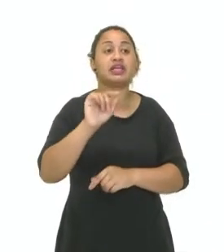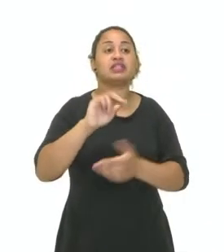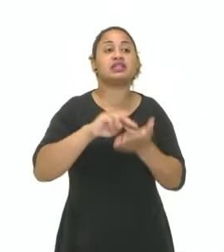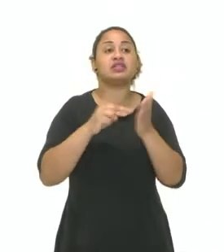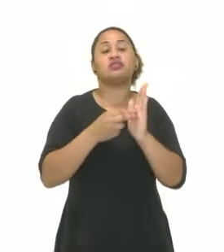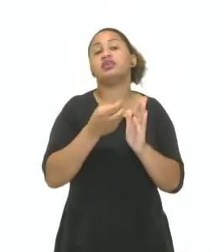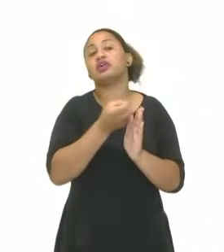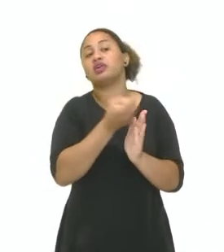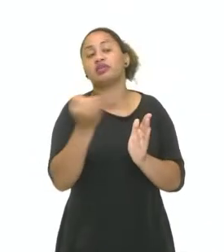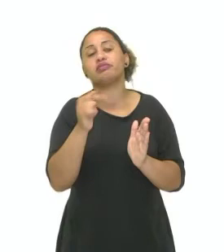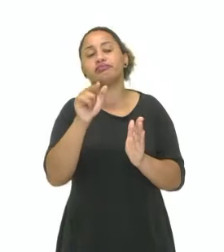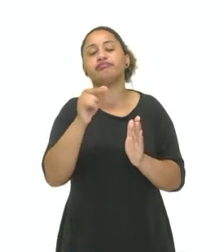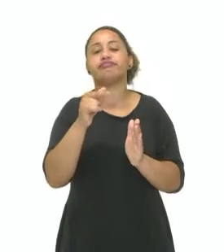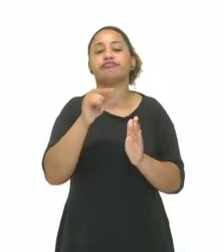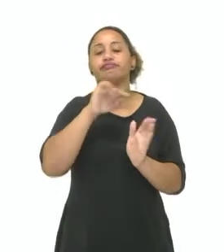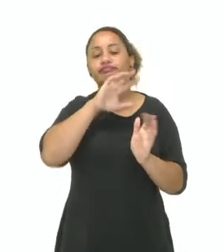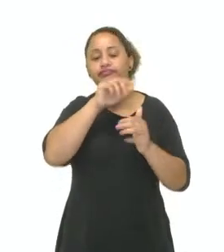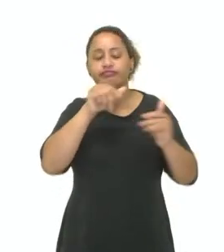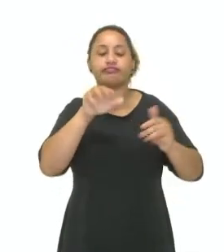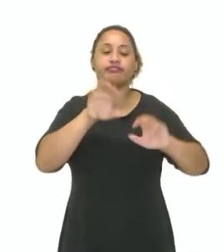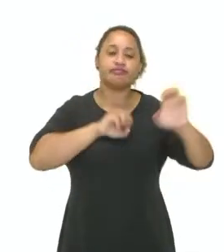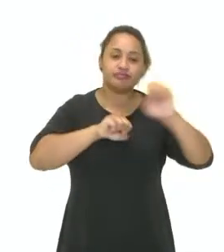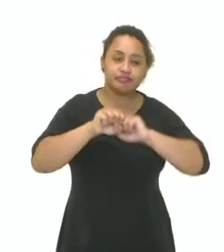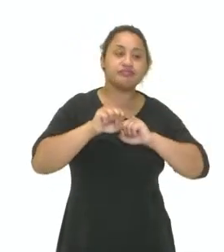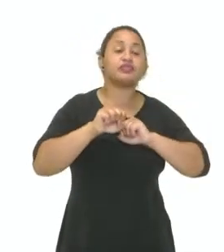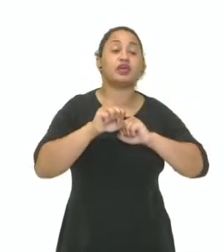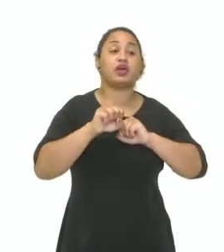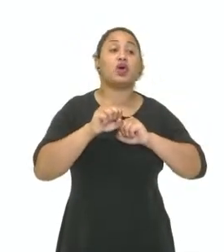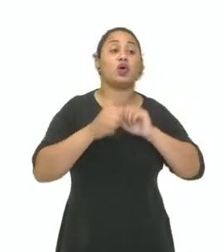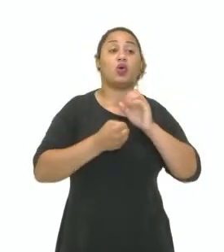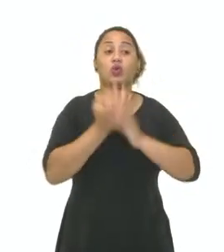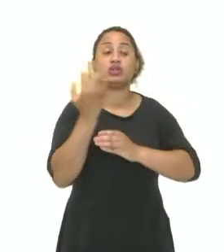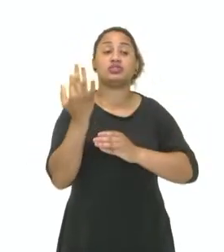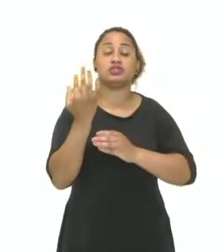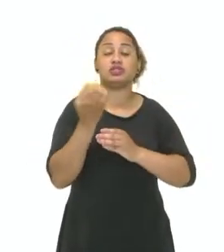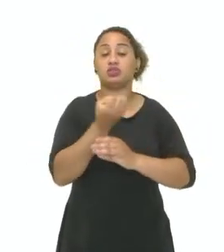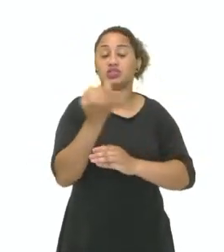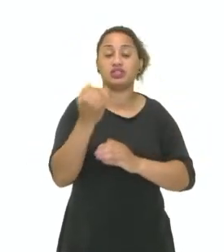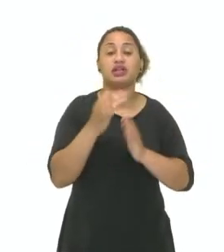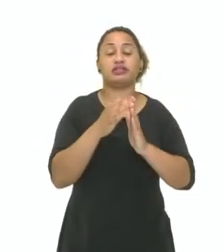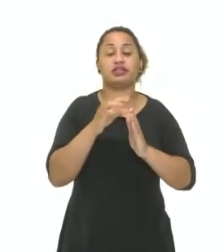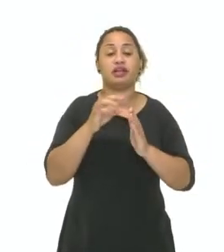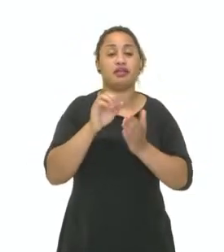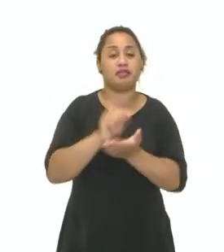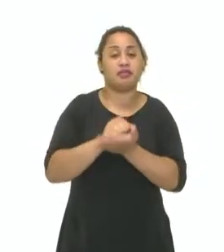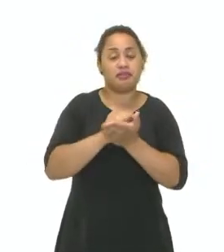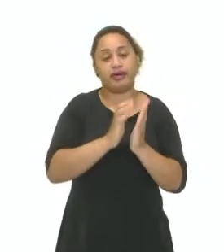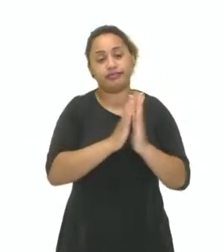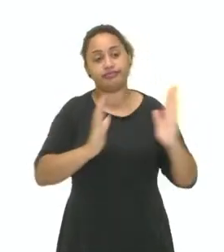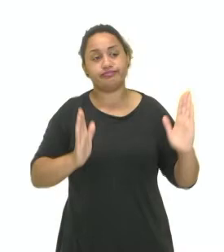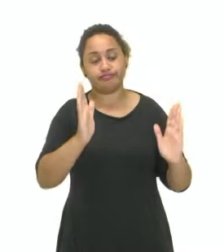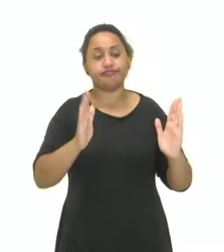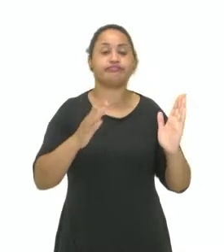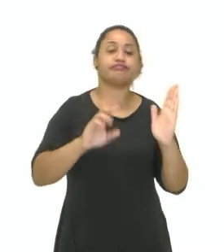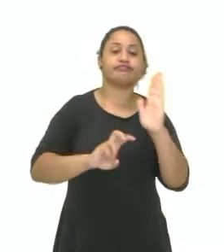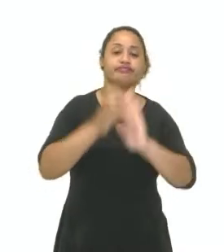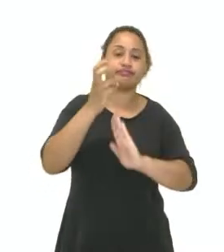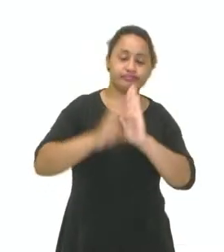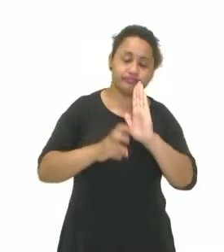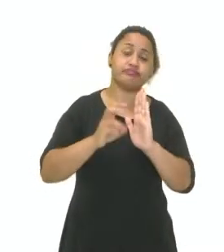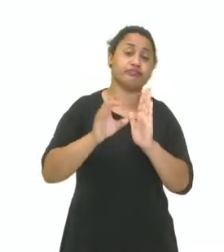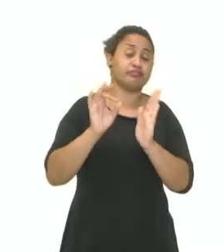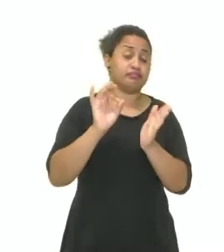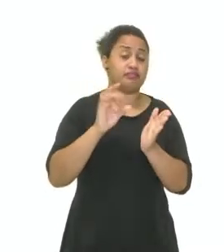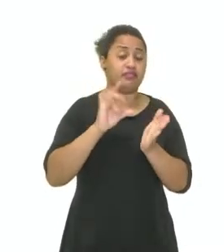ao que esse herbívoro acumula efetivamente de biomassa em determinado intervalo de tempo. Sua energia que estará realmente